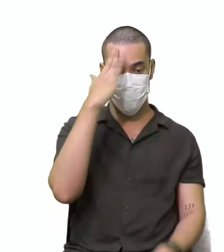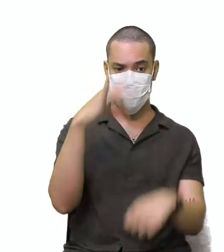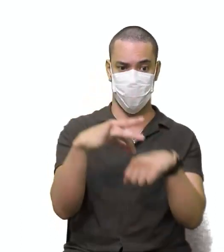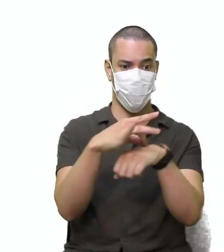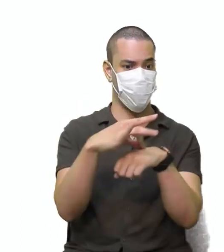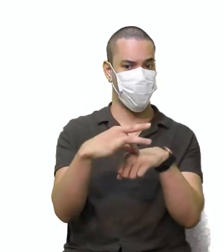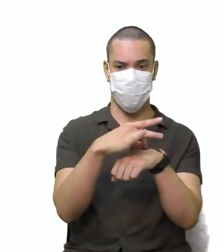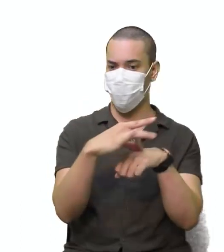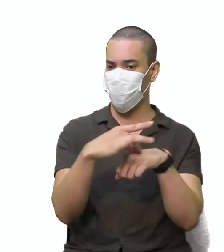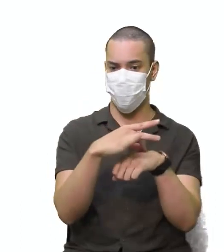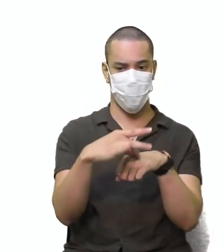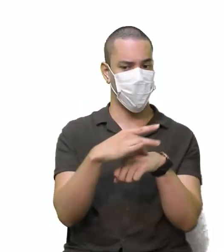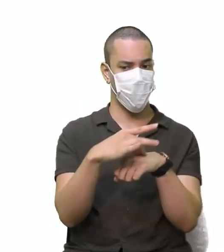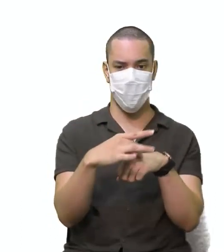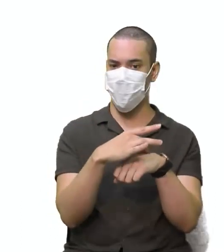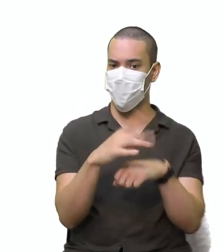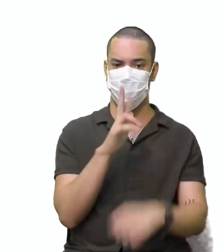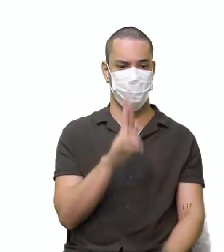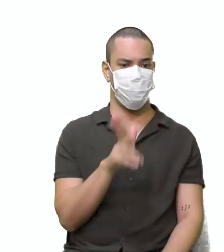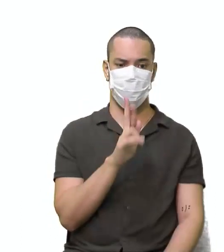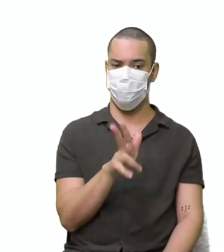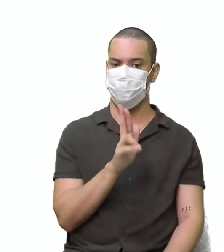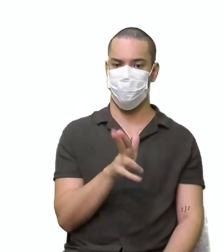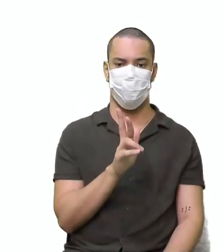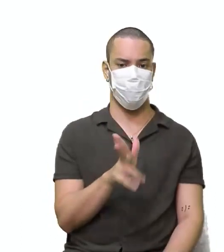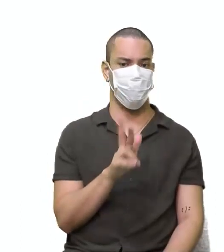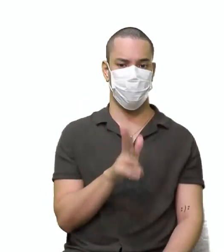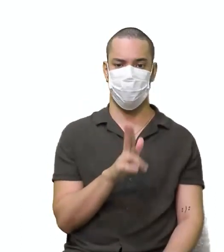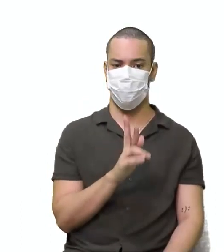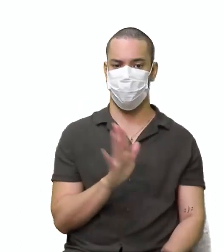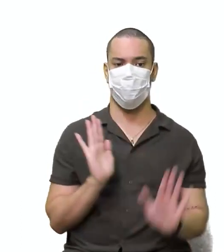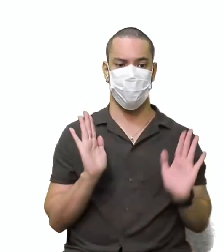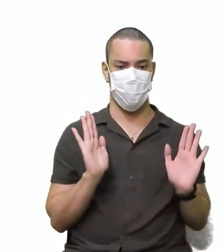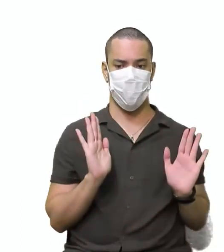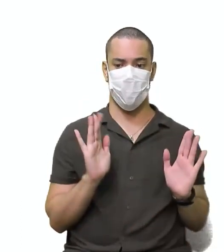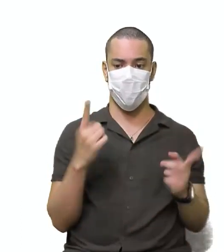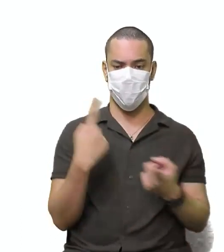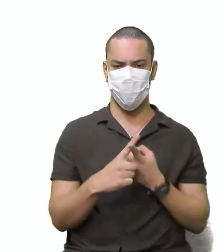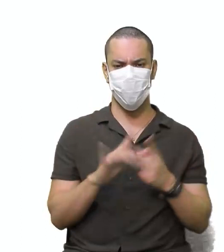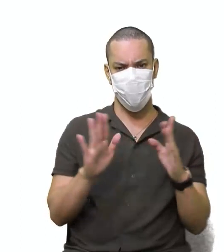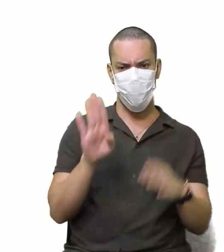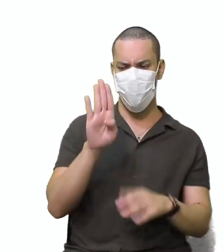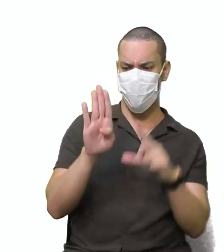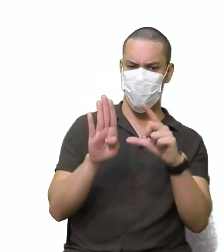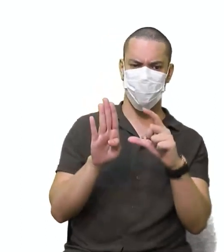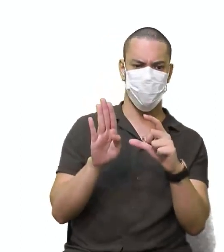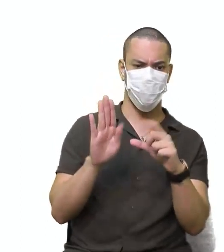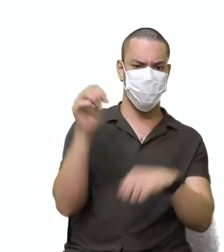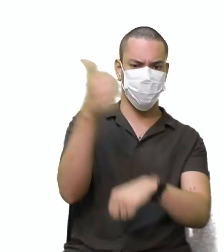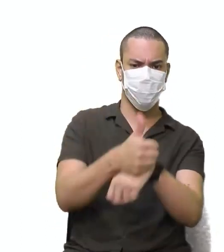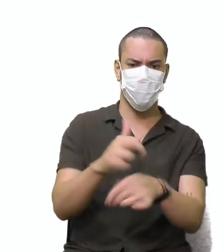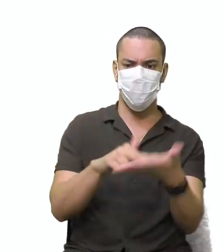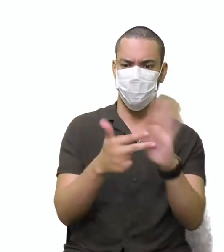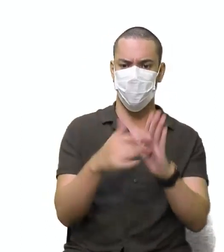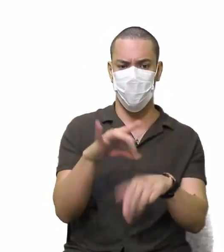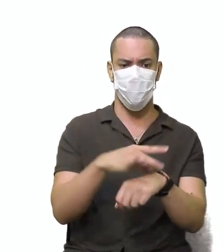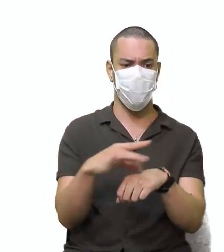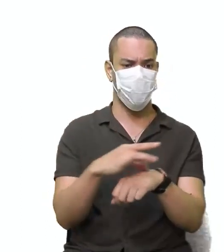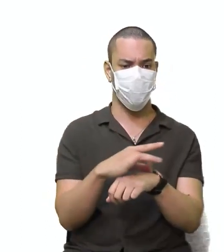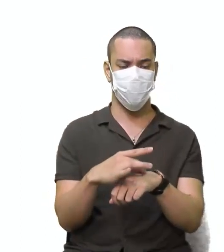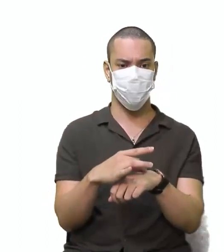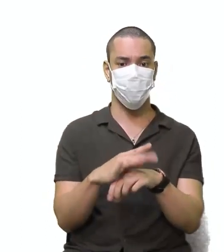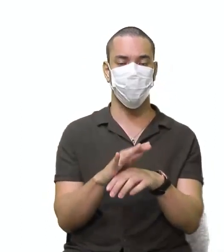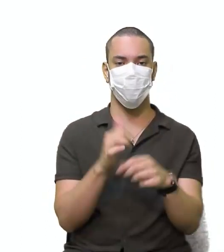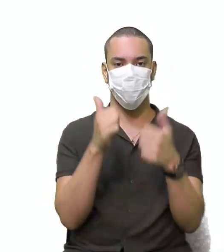nesse caso, não é o correto você pensar nela, porque professor, mas tem um Bzão ali. Bzão quer dizer preto. Tá.